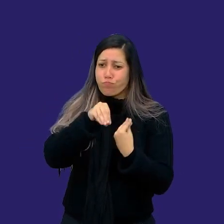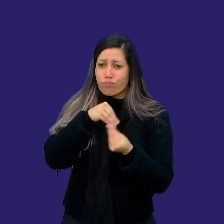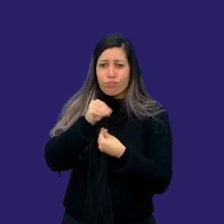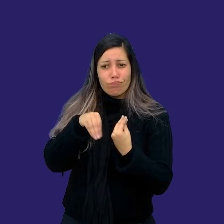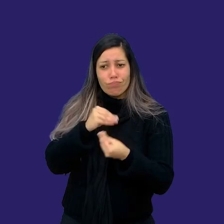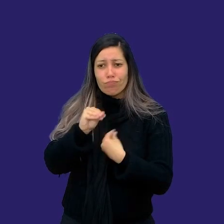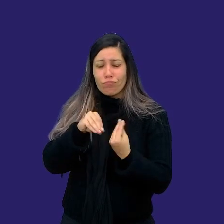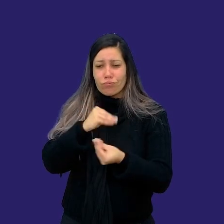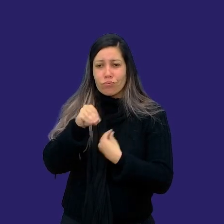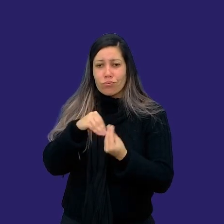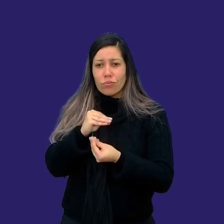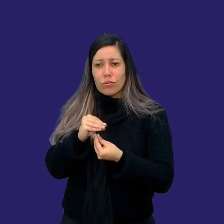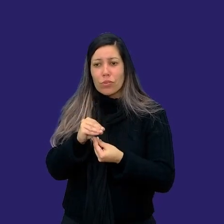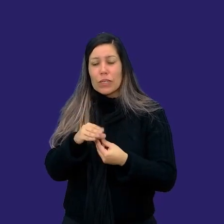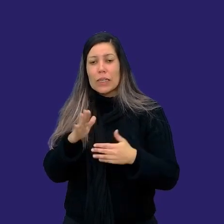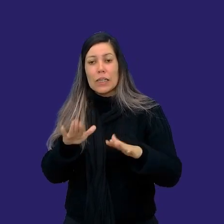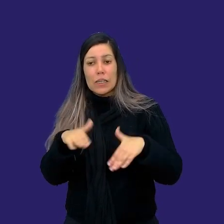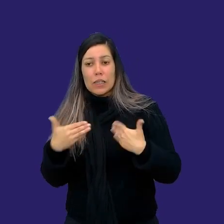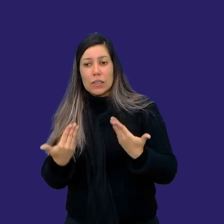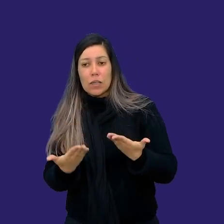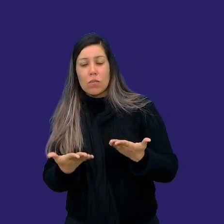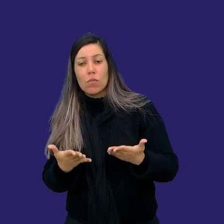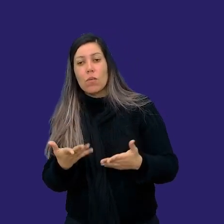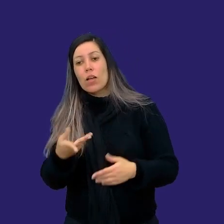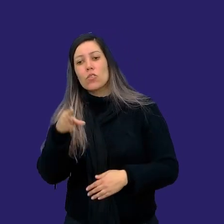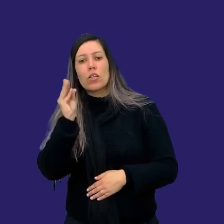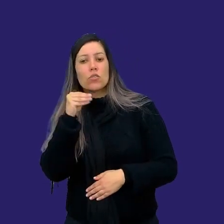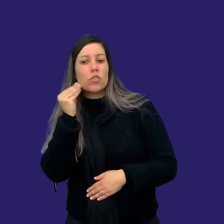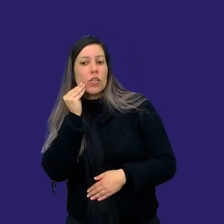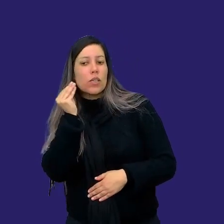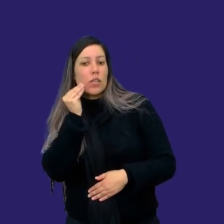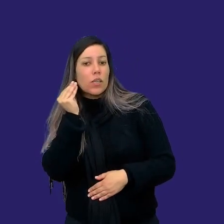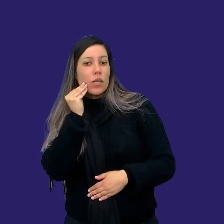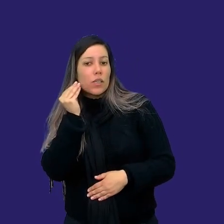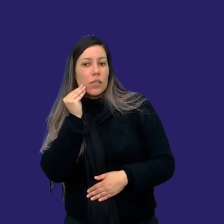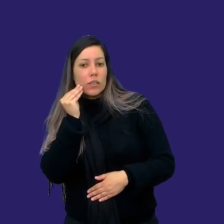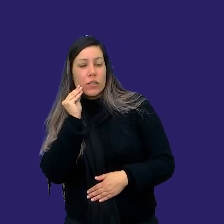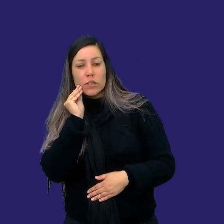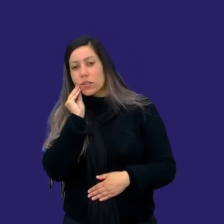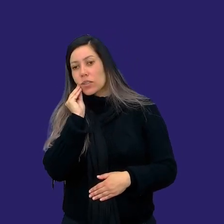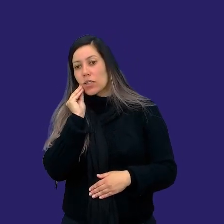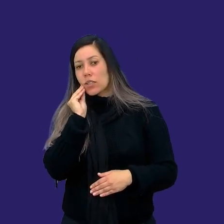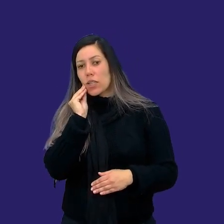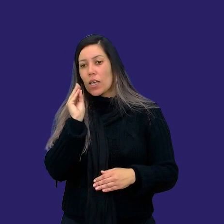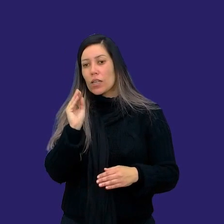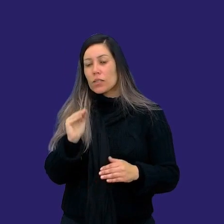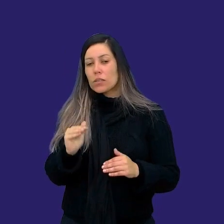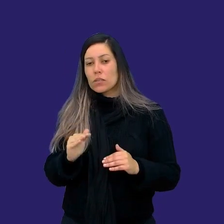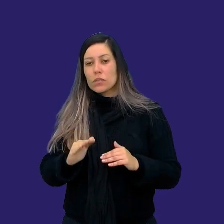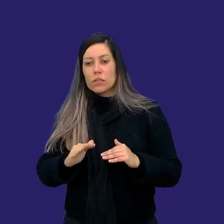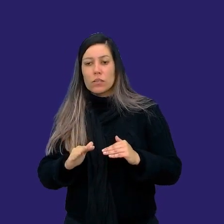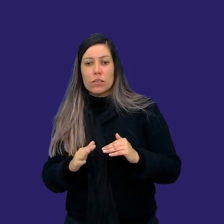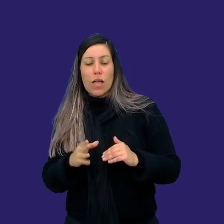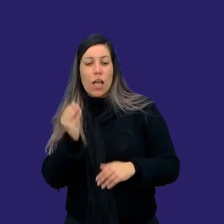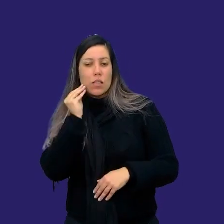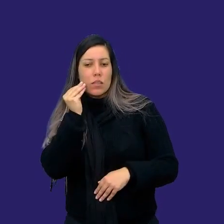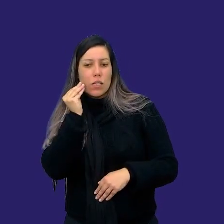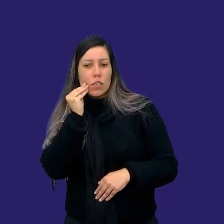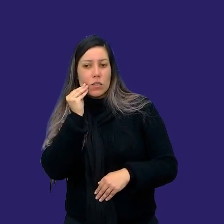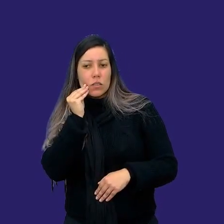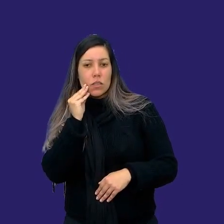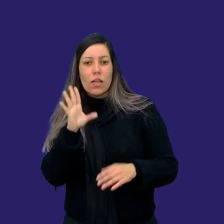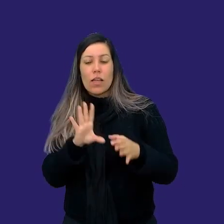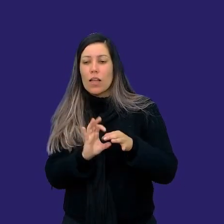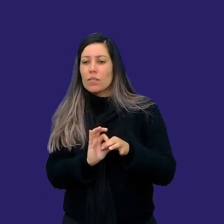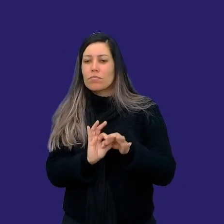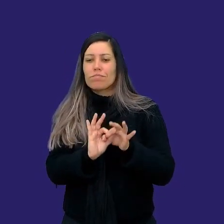acaba tentando, né, trazer essas classificações, tentar deixá-los